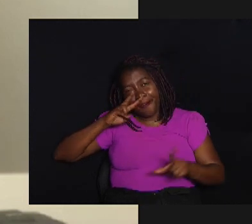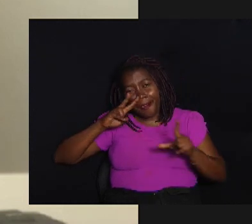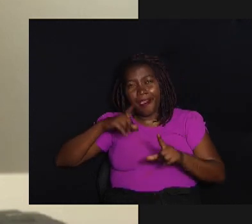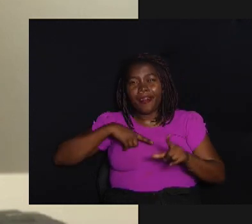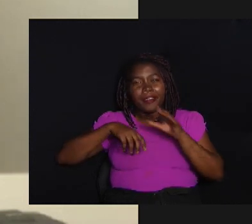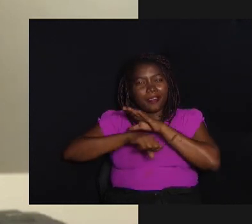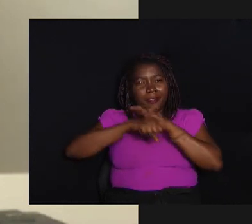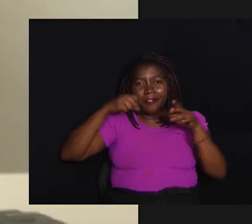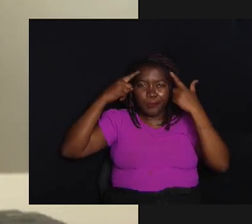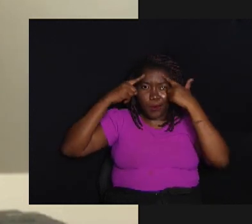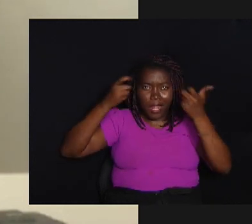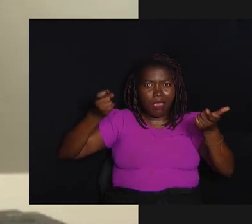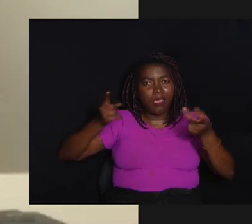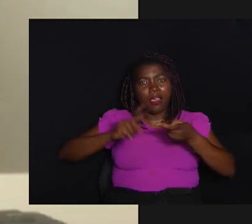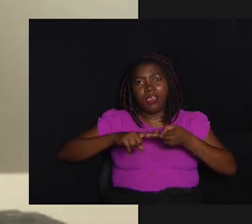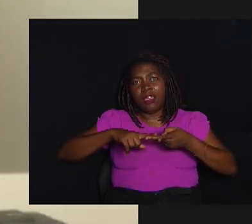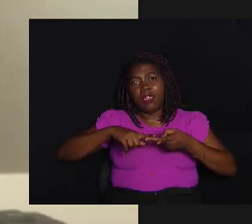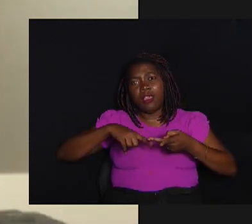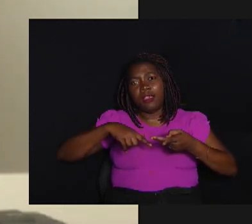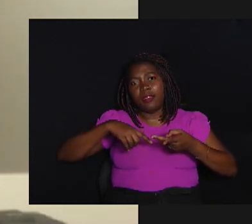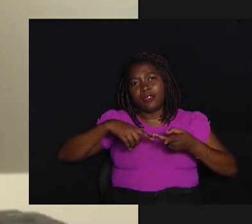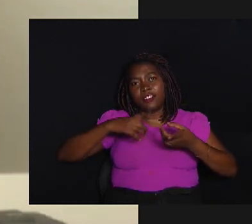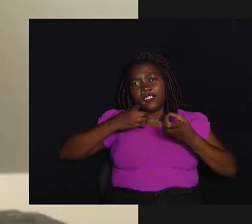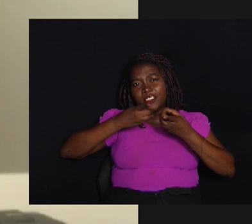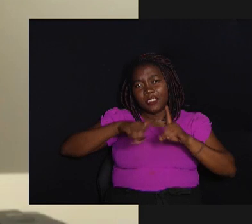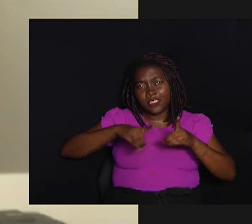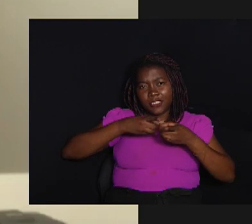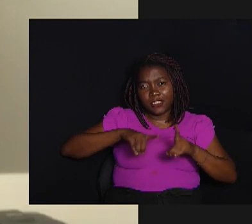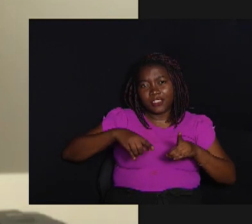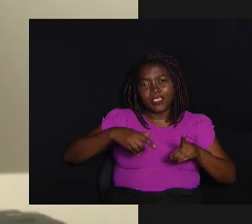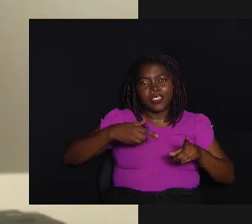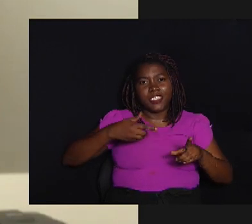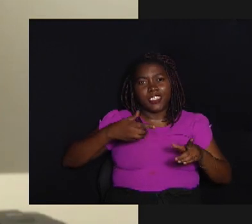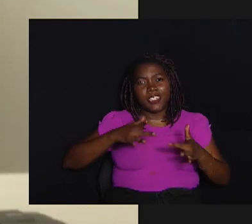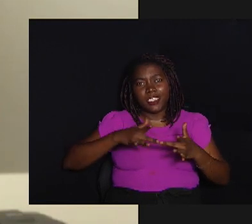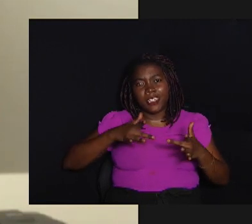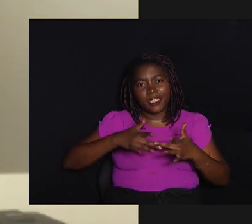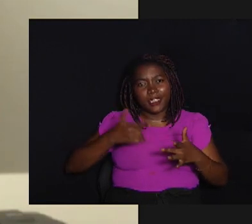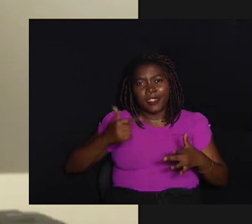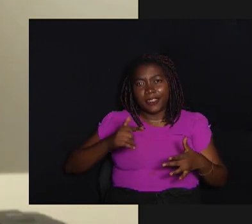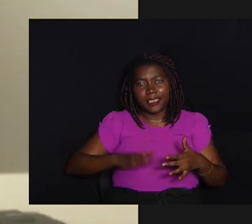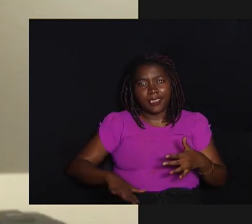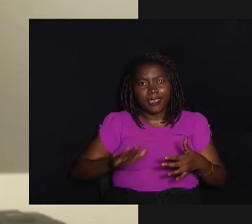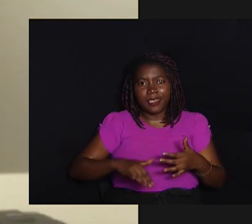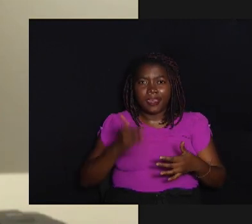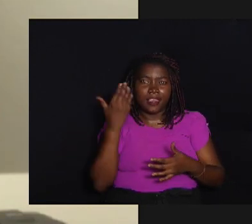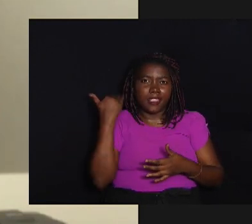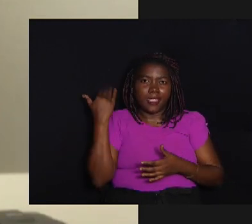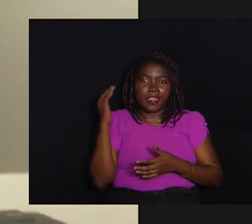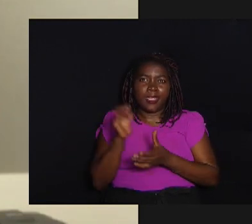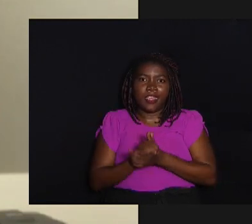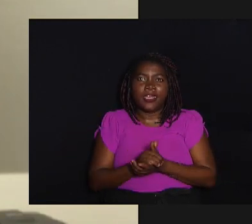violência, em que não é um caso de divórcio, é um convívio com criança que não teve um relacionamento anterior, se não há